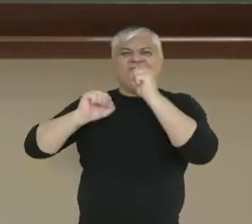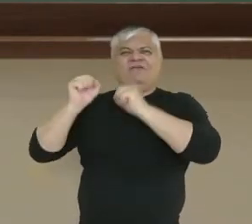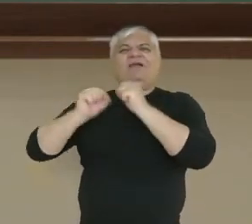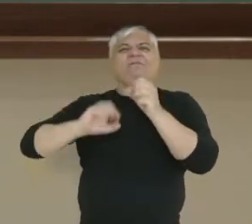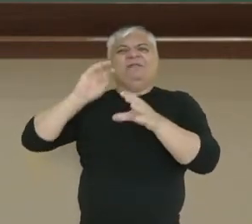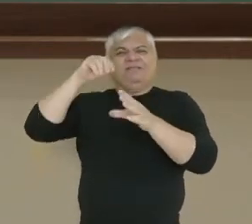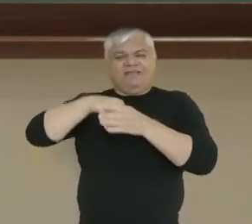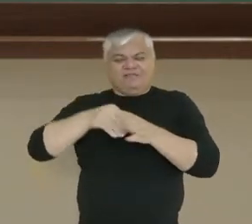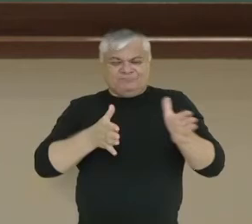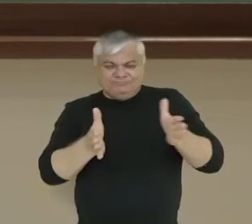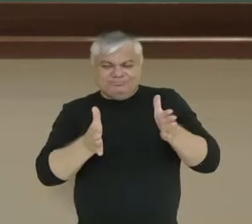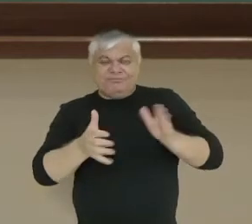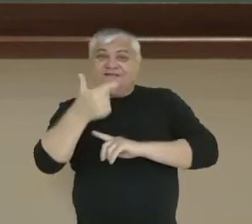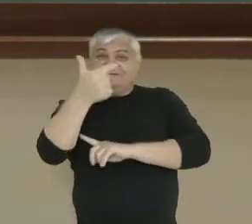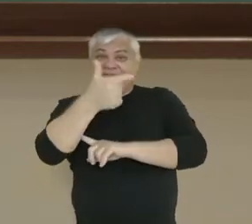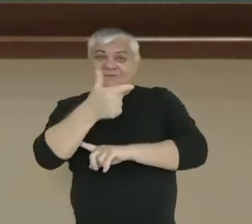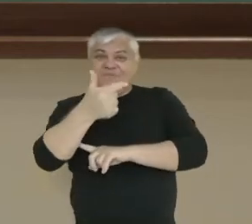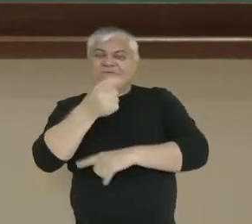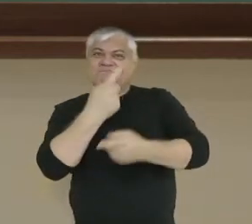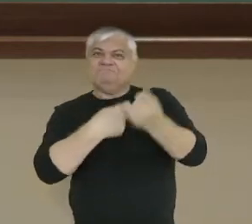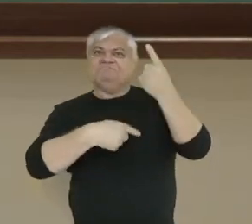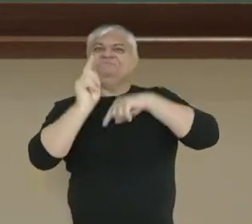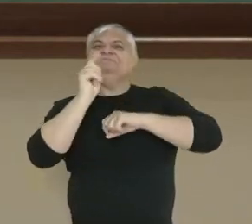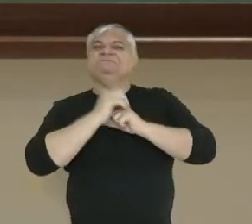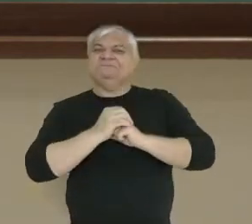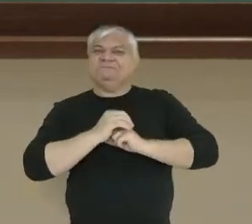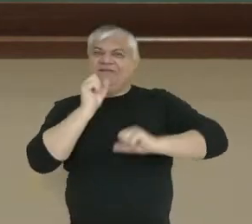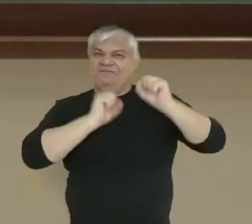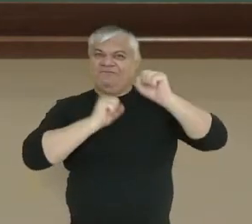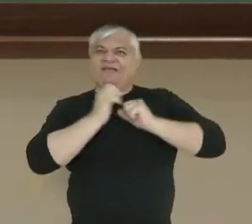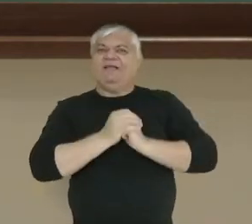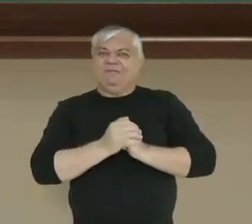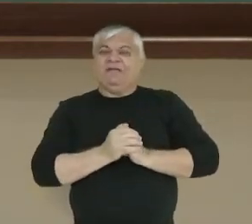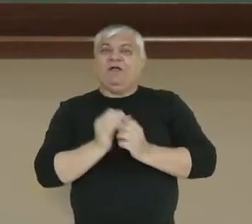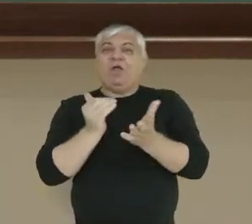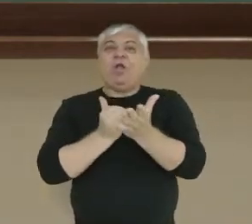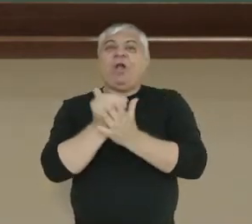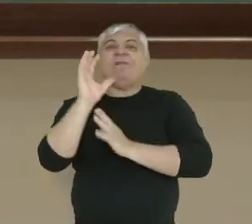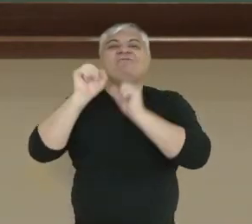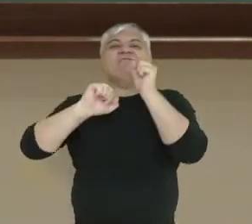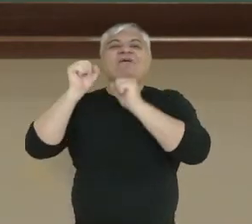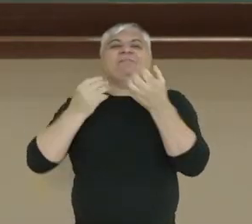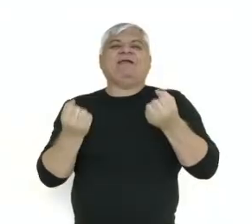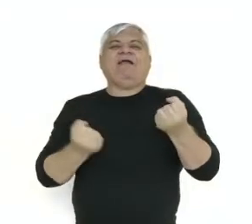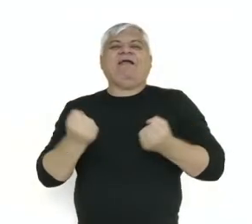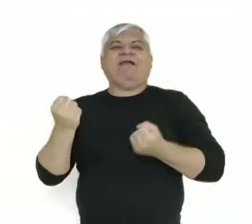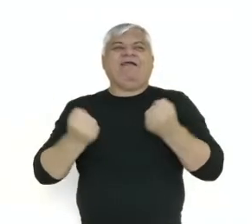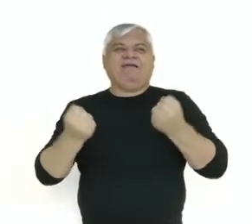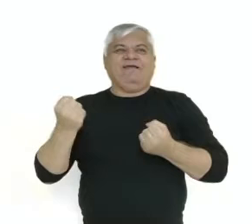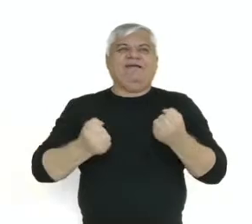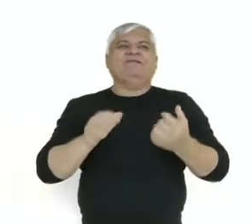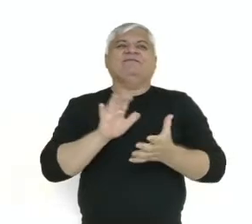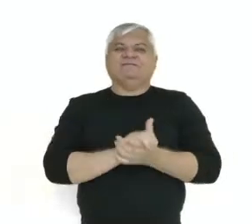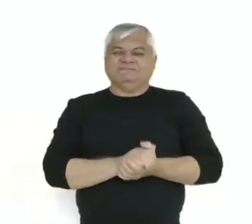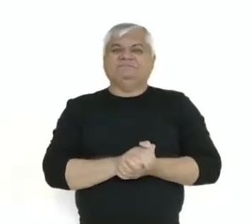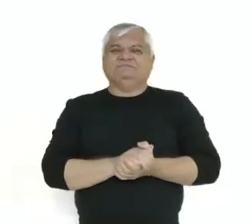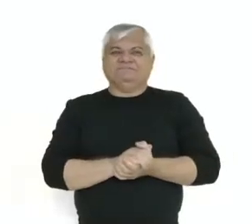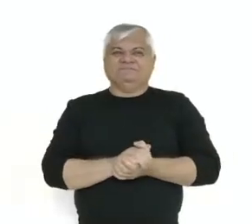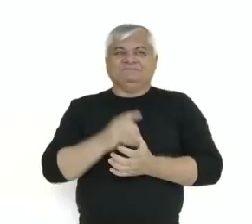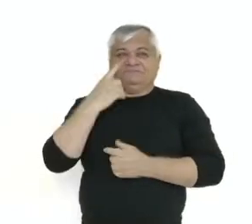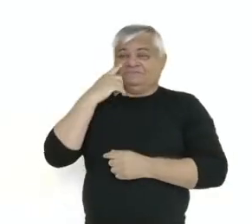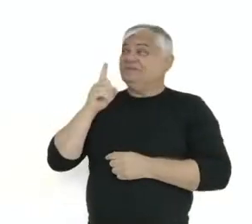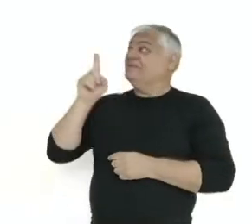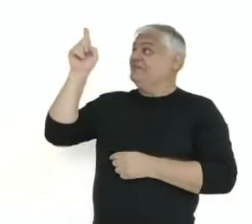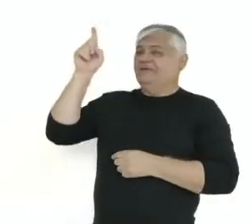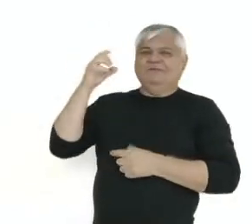segunda revolução industrial, que vai ser a indústria automobilística. Aqui a gente tem uma imagem de